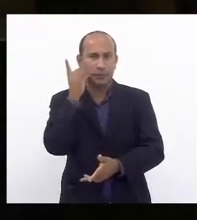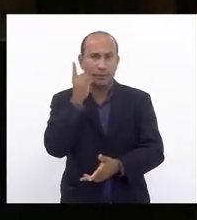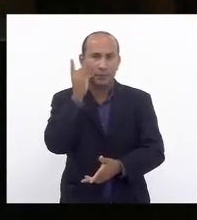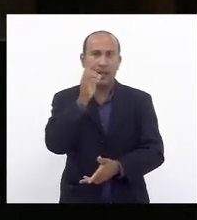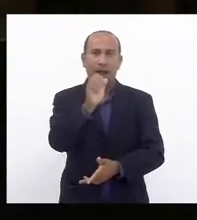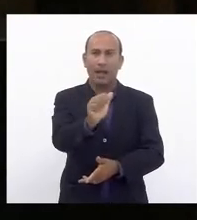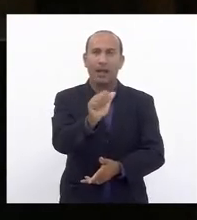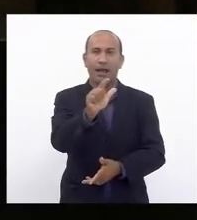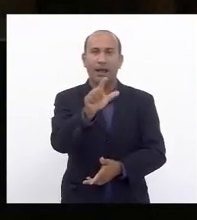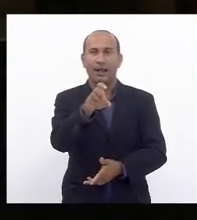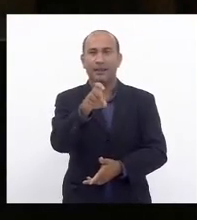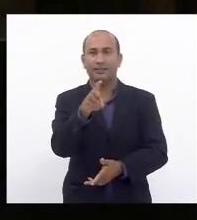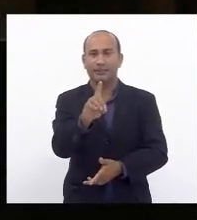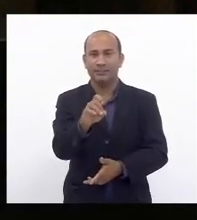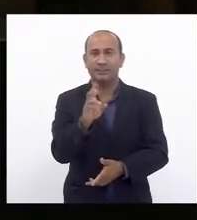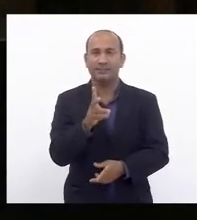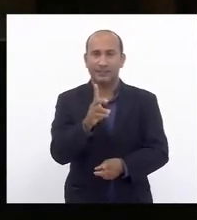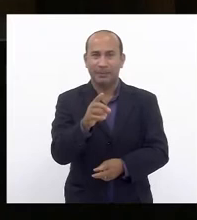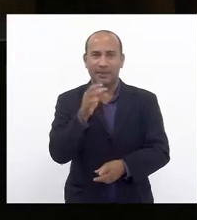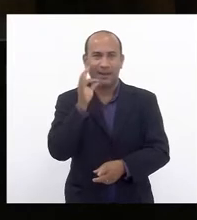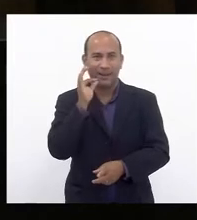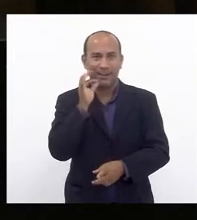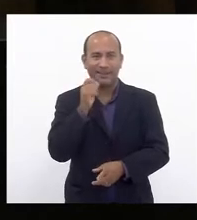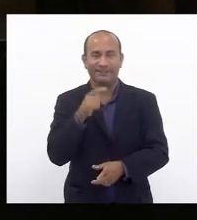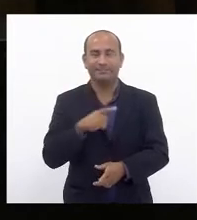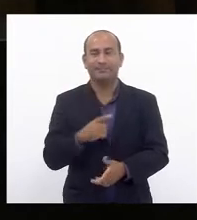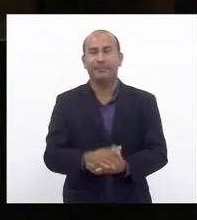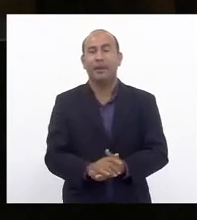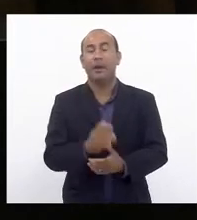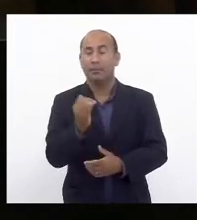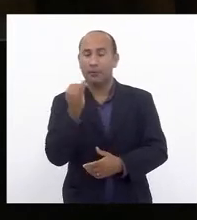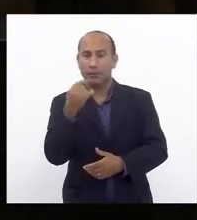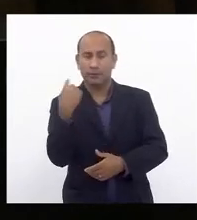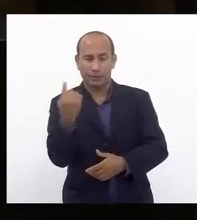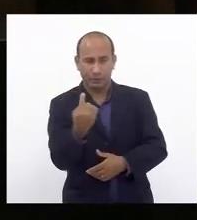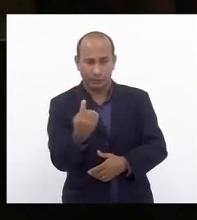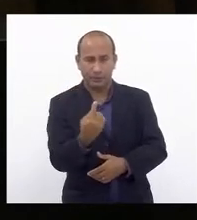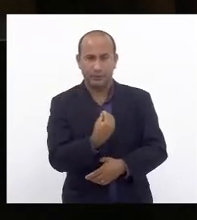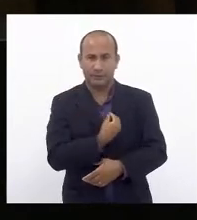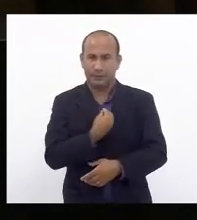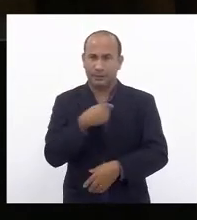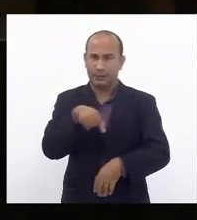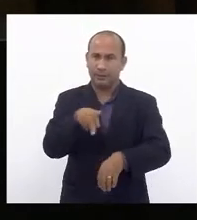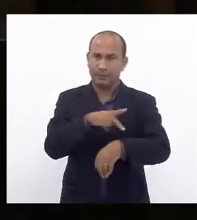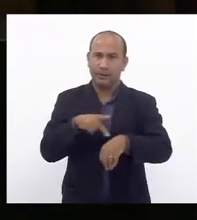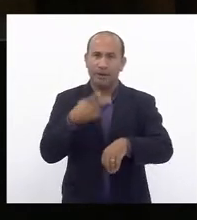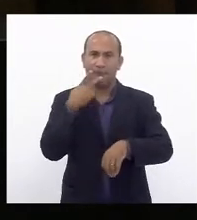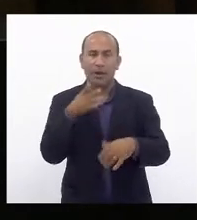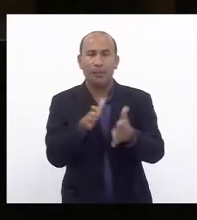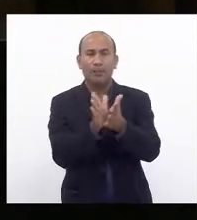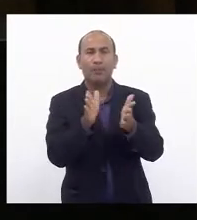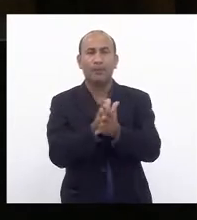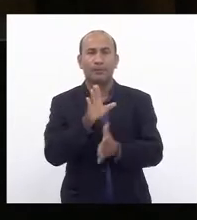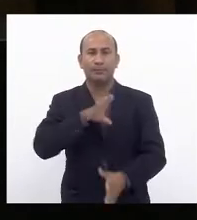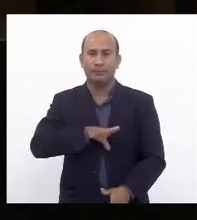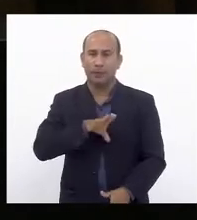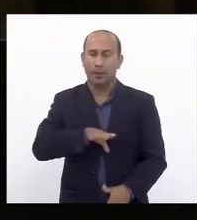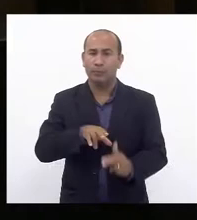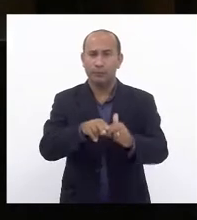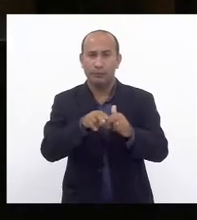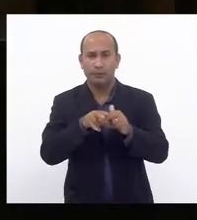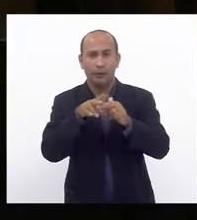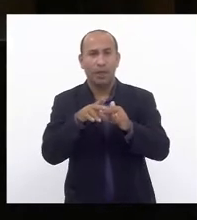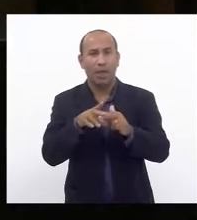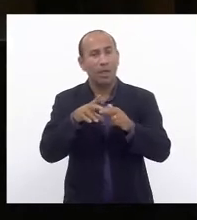sempre com sua caneca, um momento muito importante no país quando a gente fala sobre a temática da pobreza menstrual. Esse é um dos temas, deputada